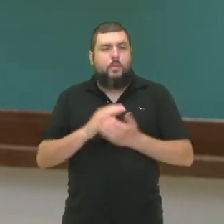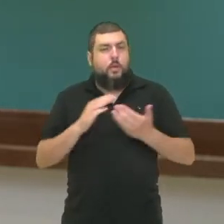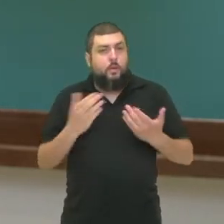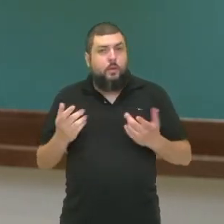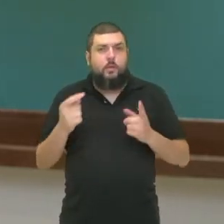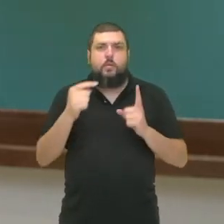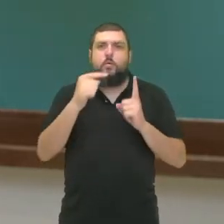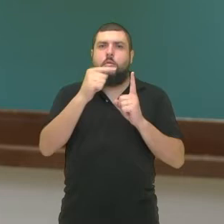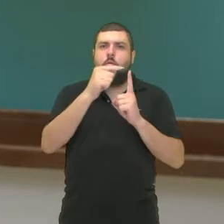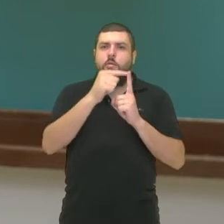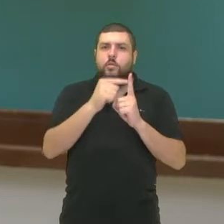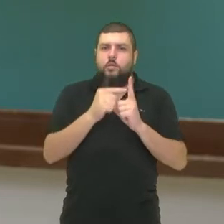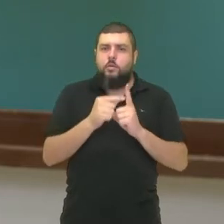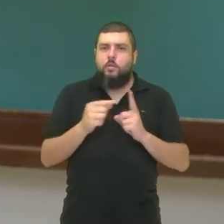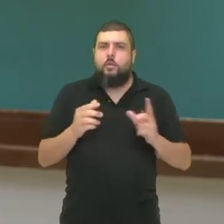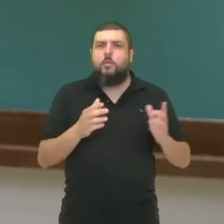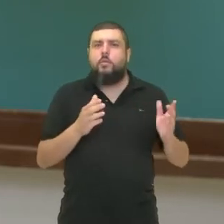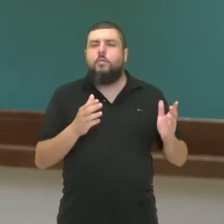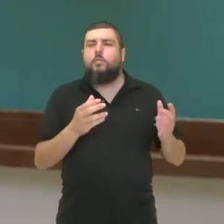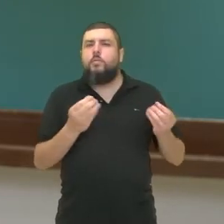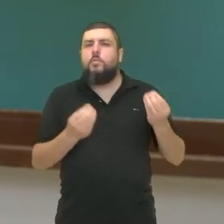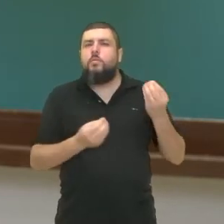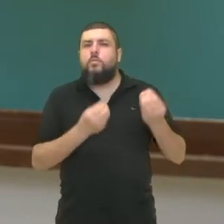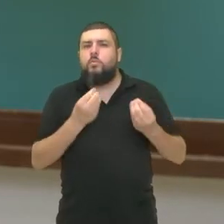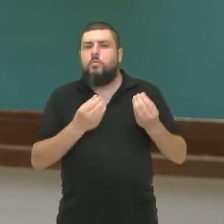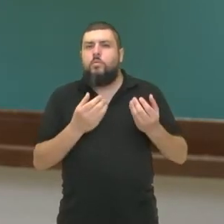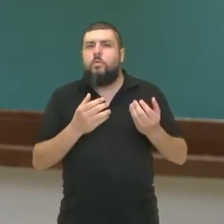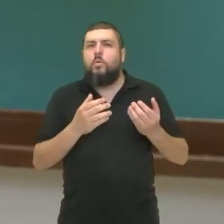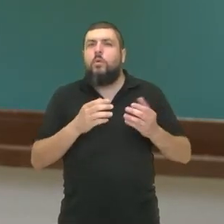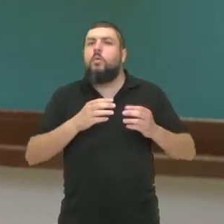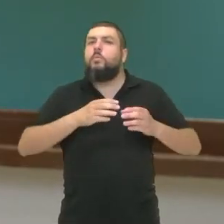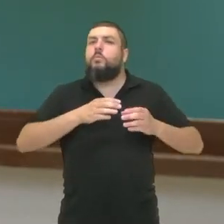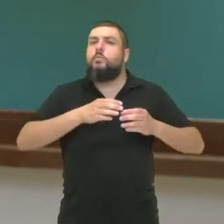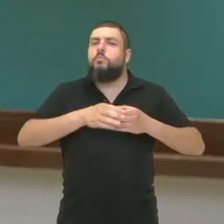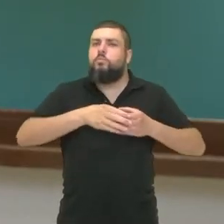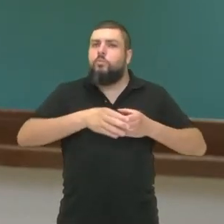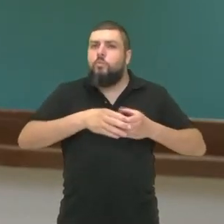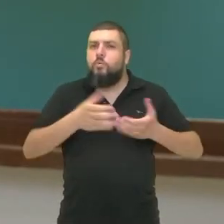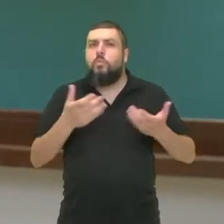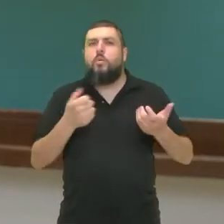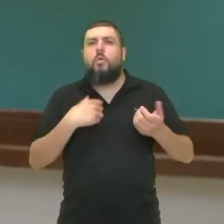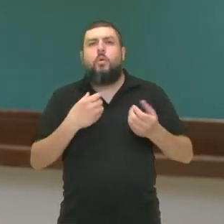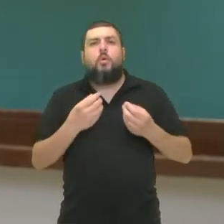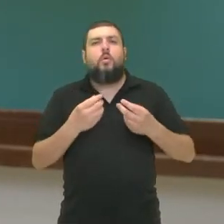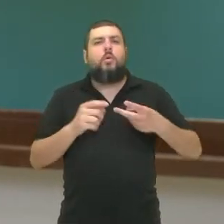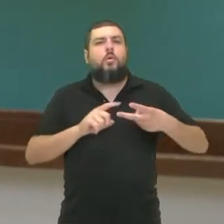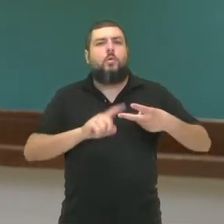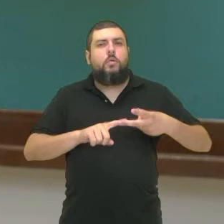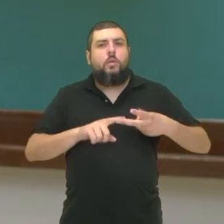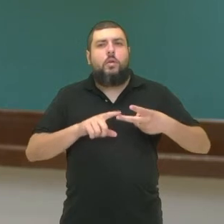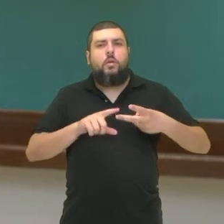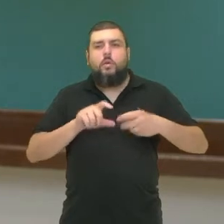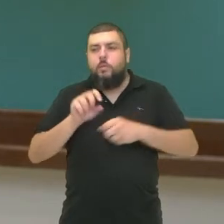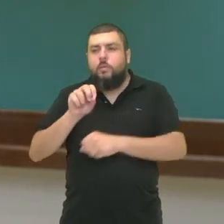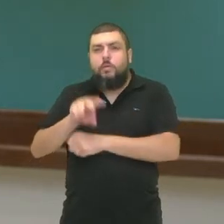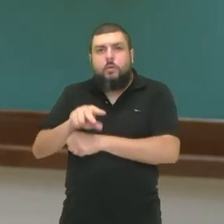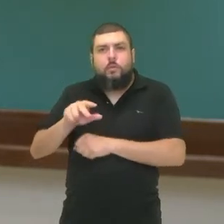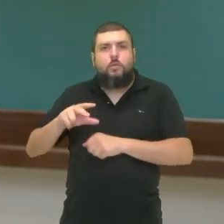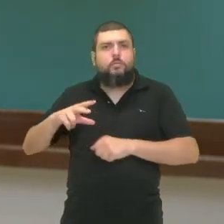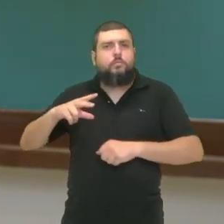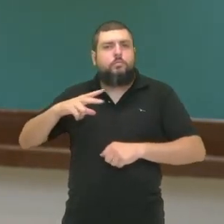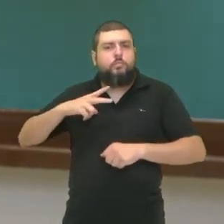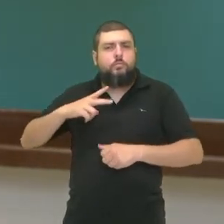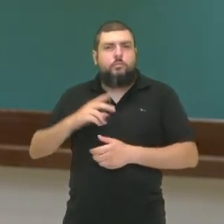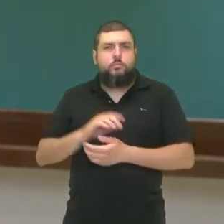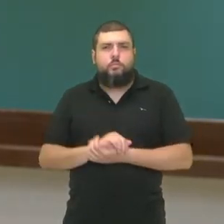é exigida em processo seletivo, concurso público, seleção na iniciativa privada, vestibulares.